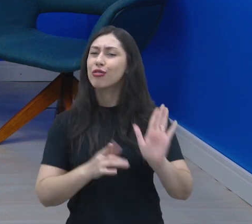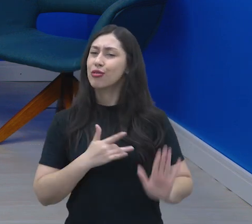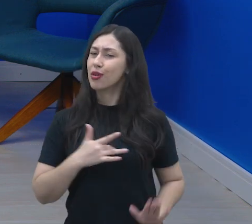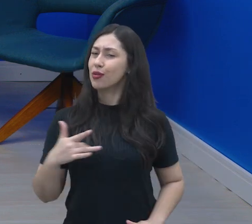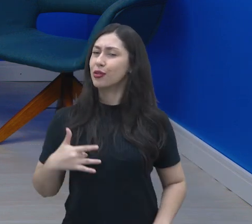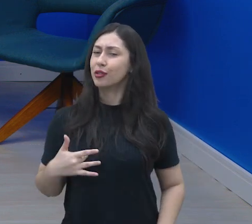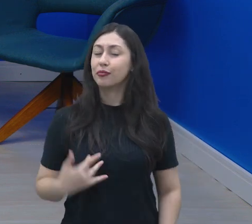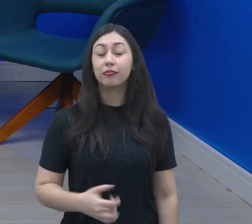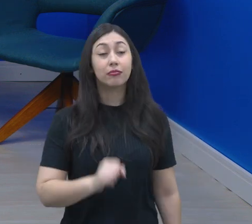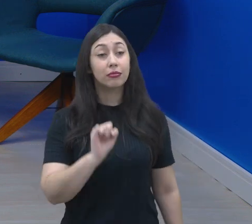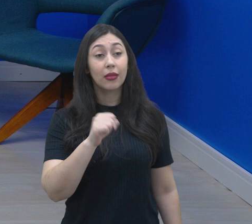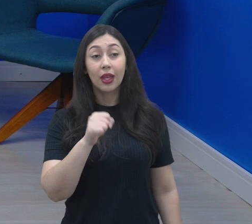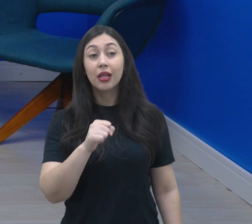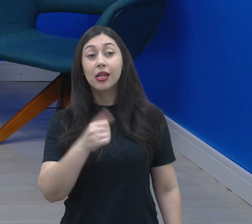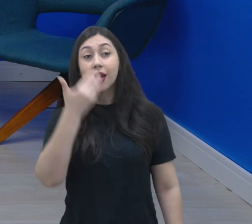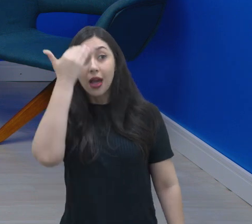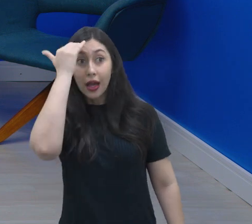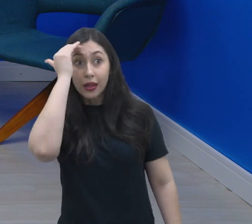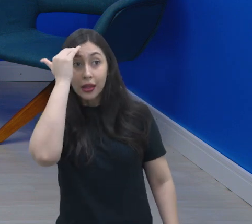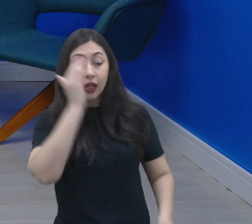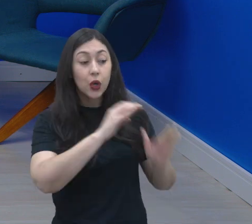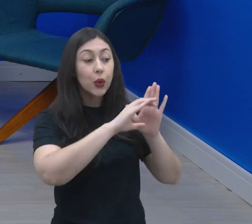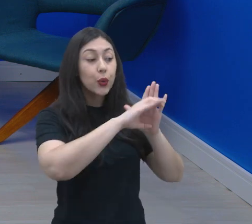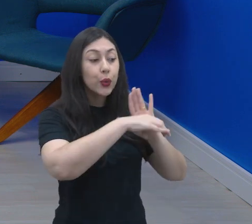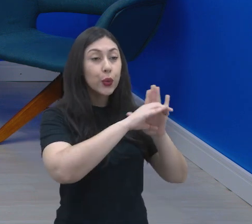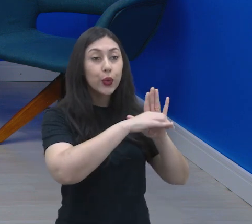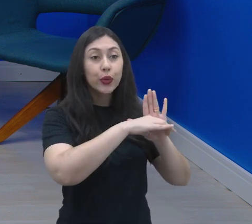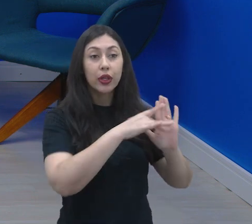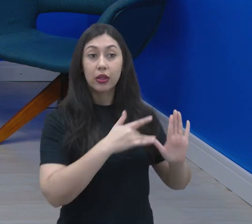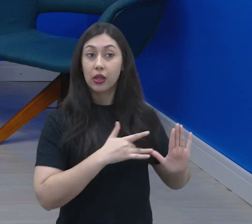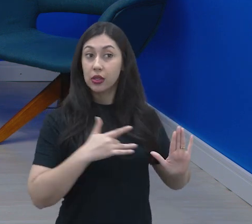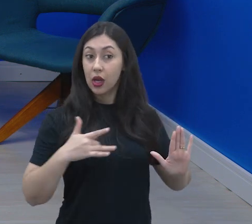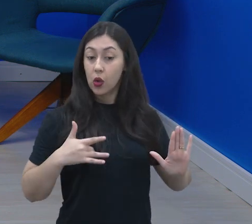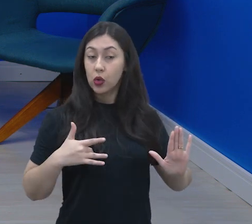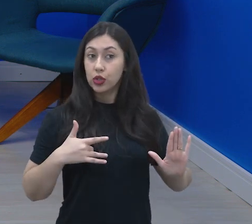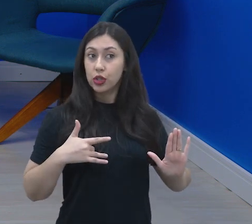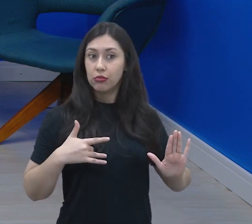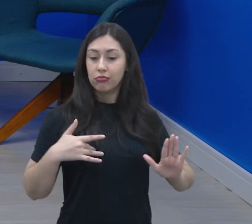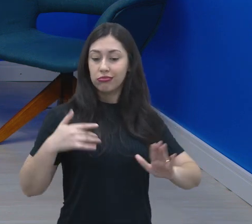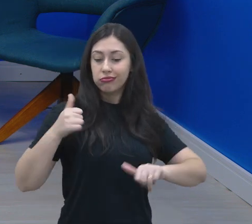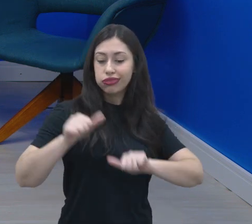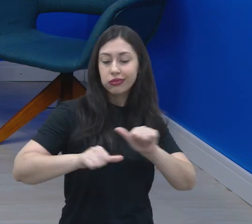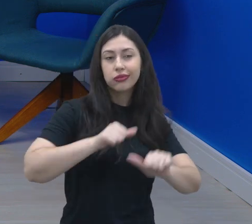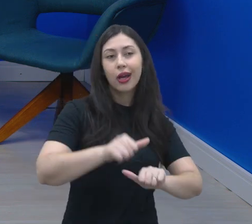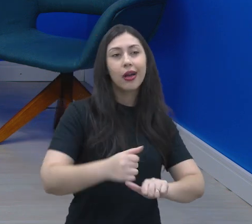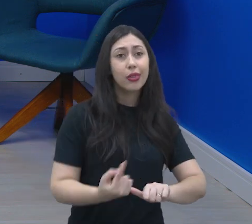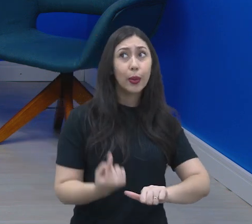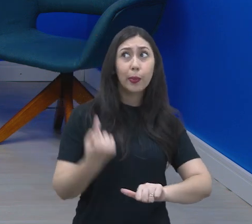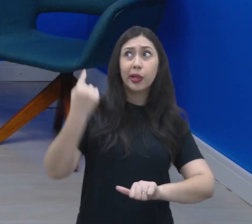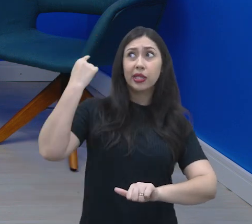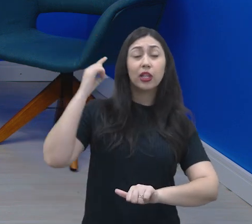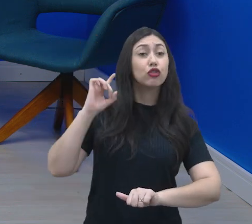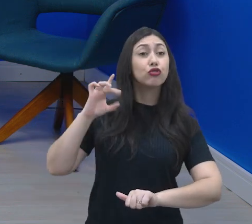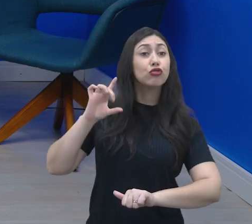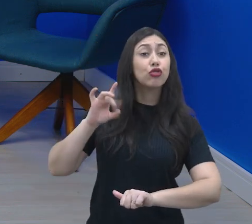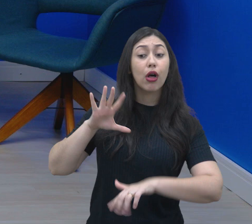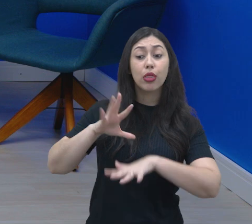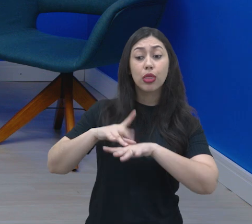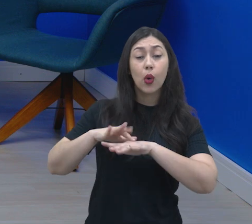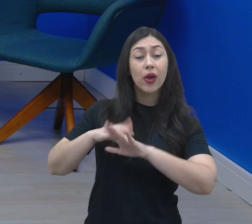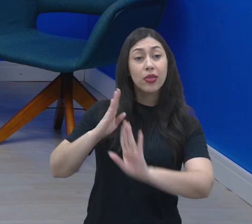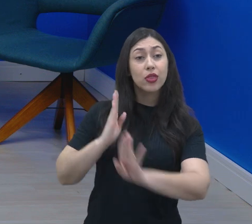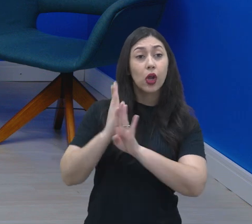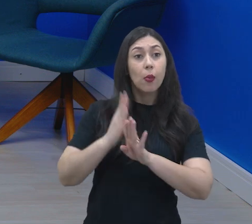nosso direito. Exatamente, entender os conceitos de saúde pública mudando através do tempo, né? Antes tinha aquela questão apenas do diagnóstico